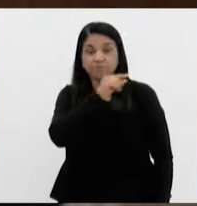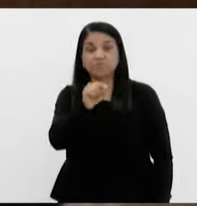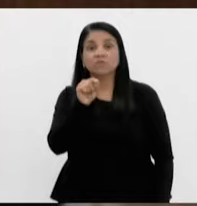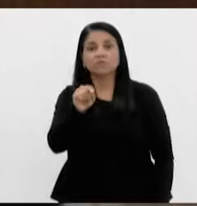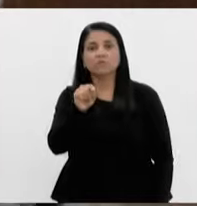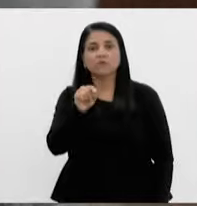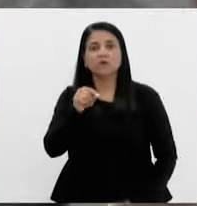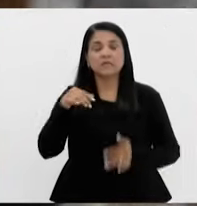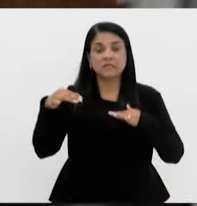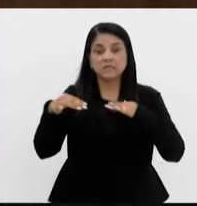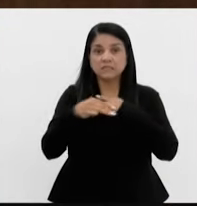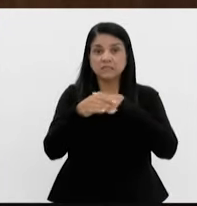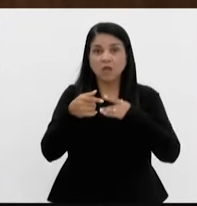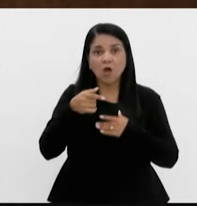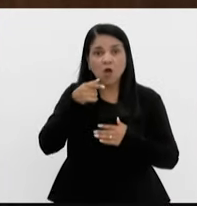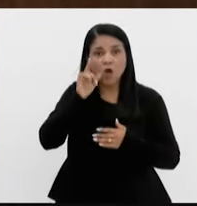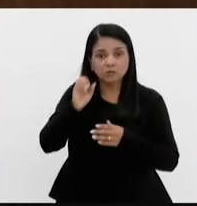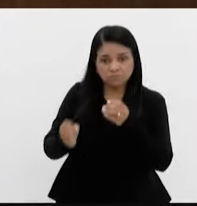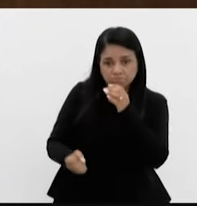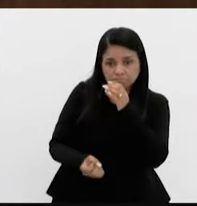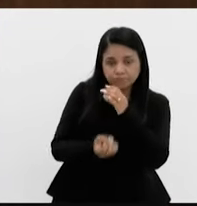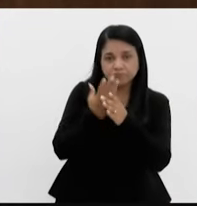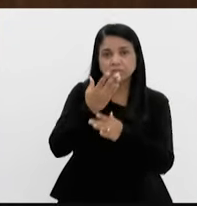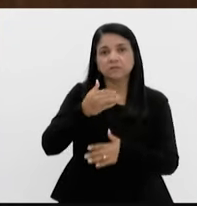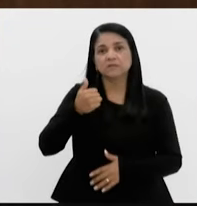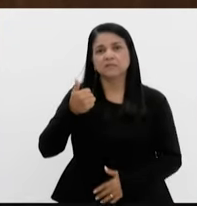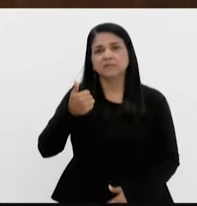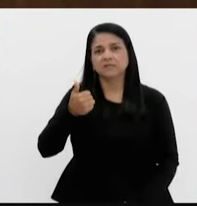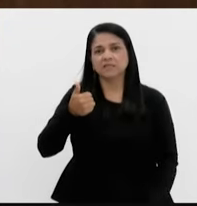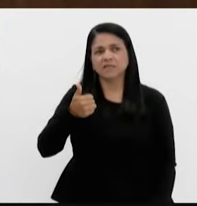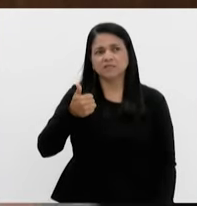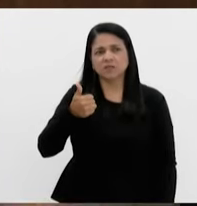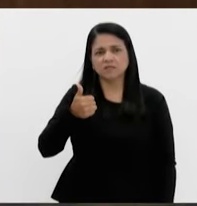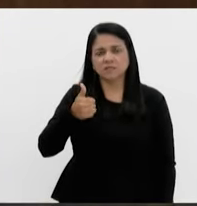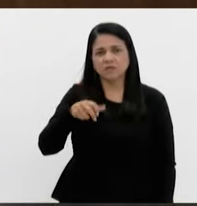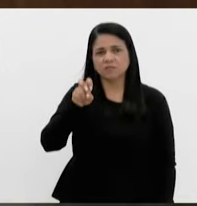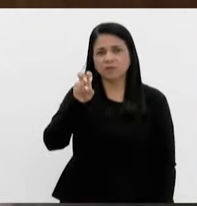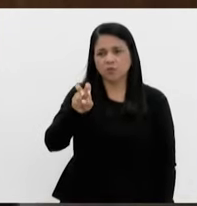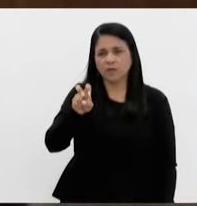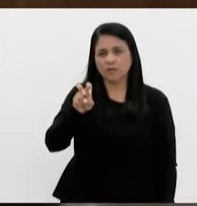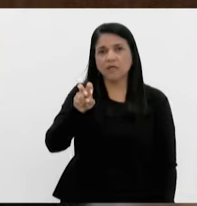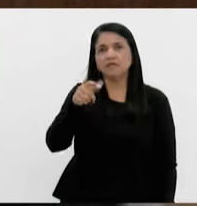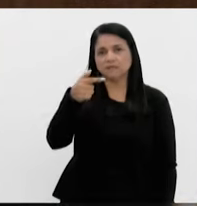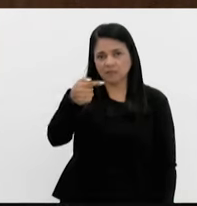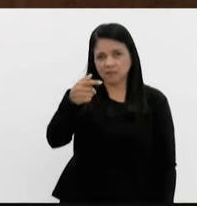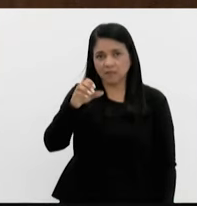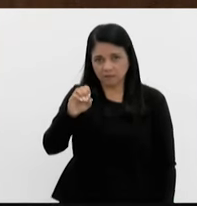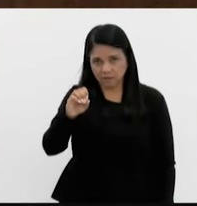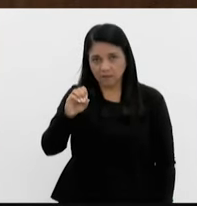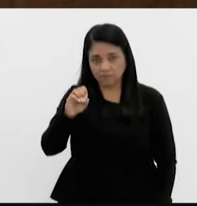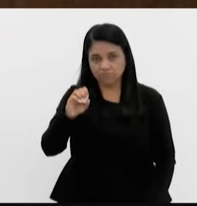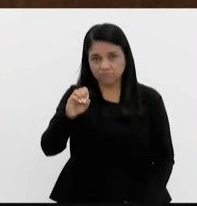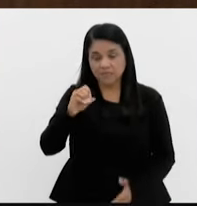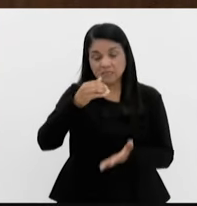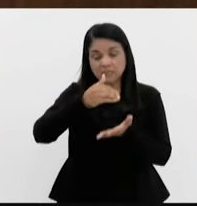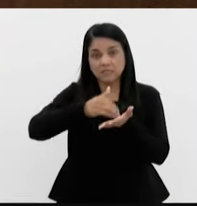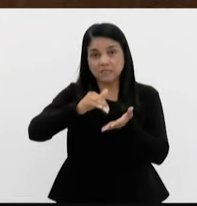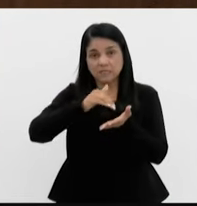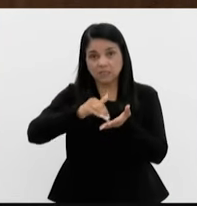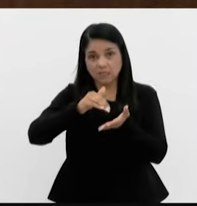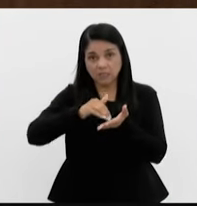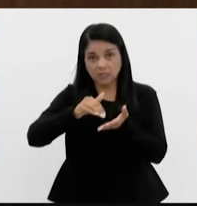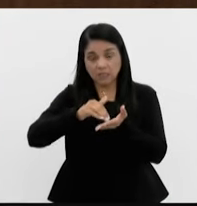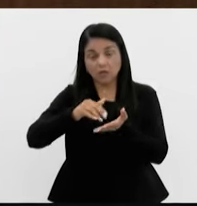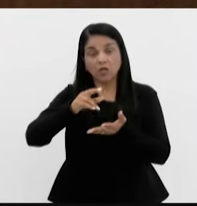a se secretaria né a de número 70 que inclusive foi nomeado